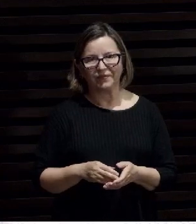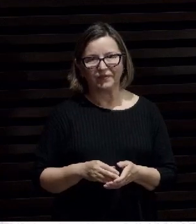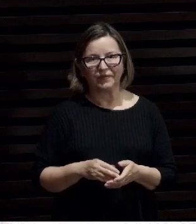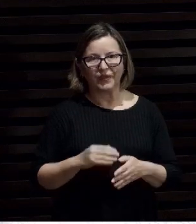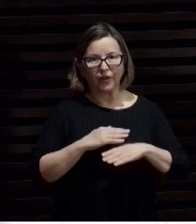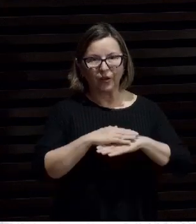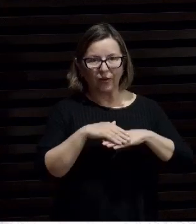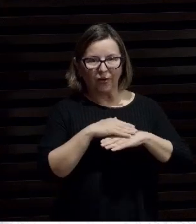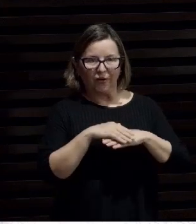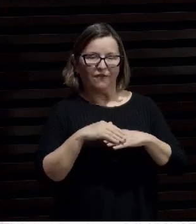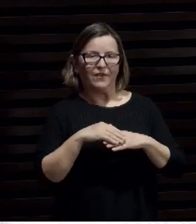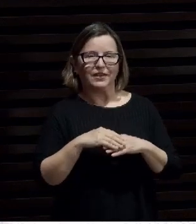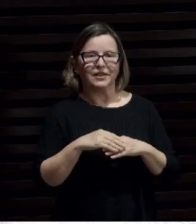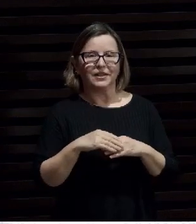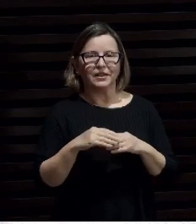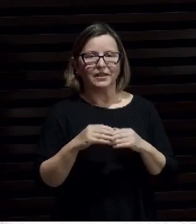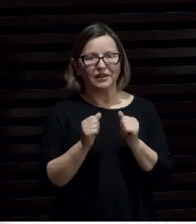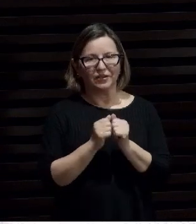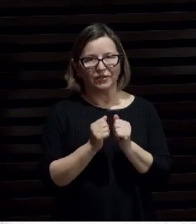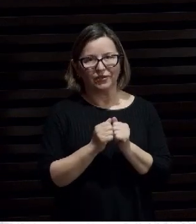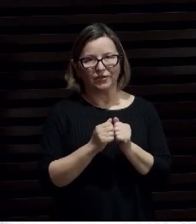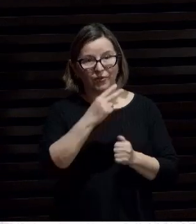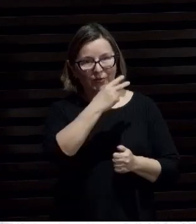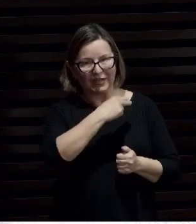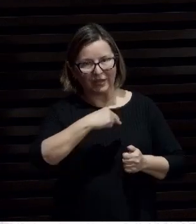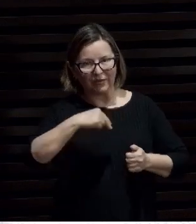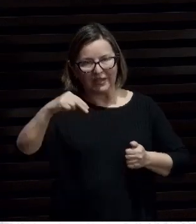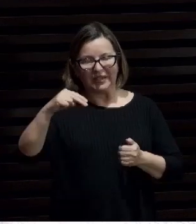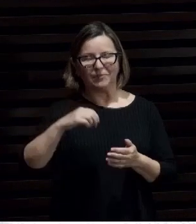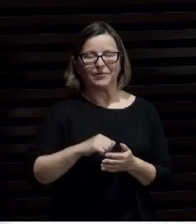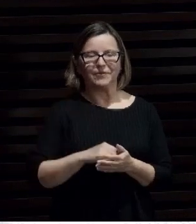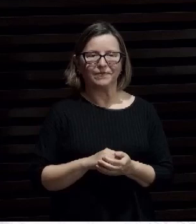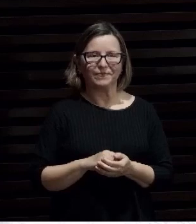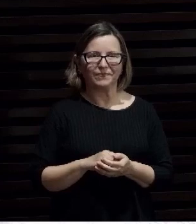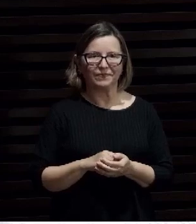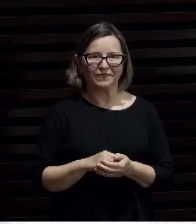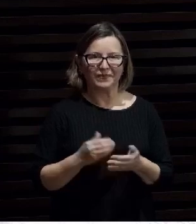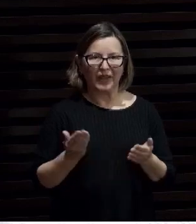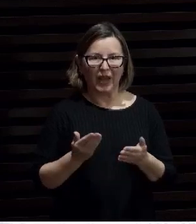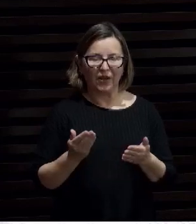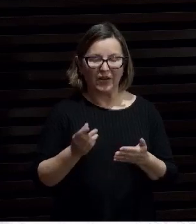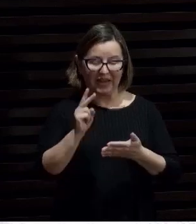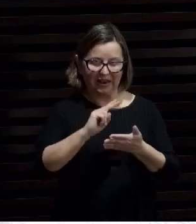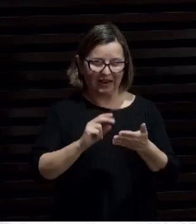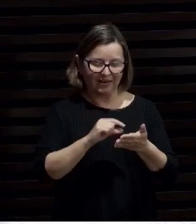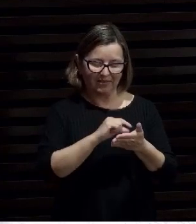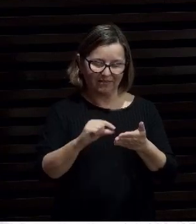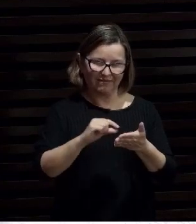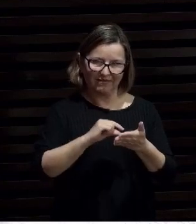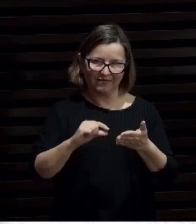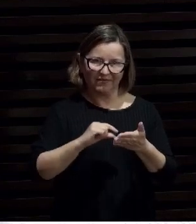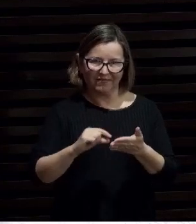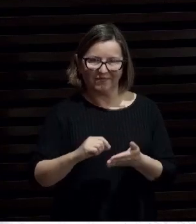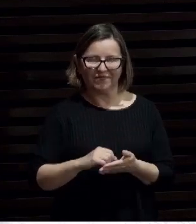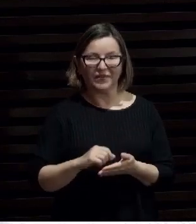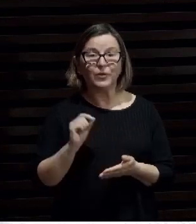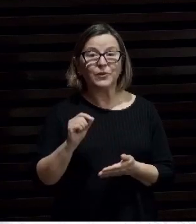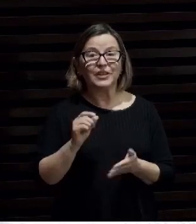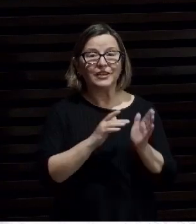trata especificamente desse assunto. Vamos então olhar agora, verso a verso, o que o nosso Senhor tem para nos